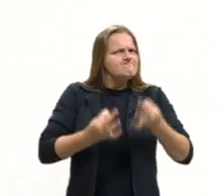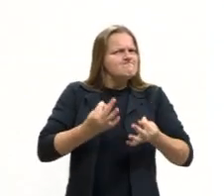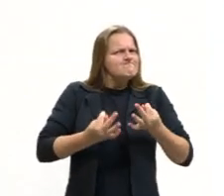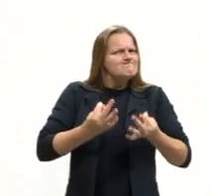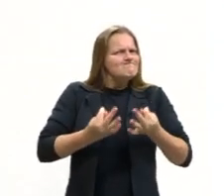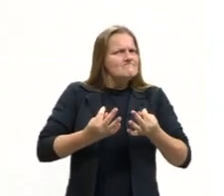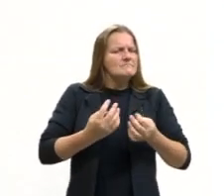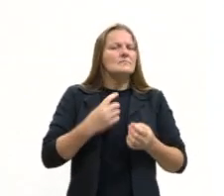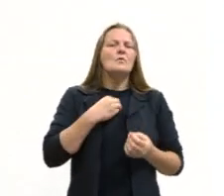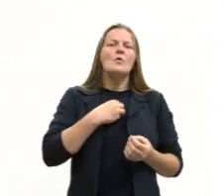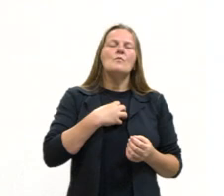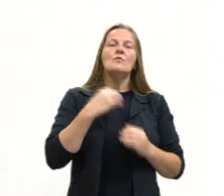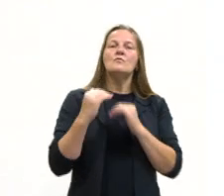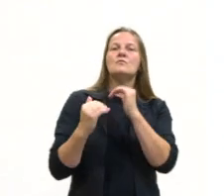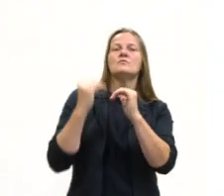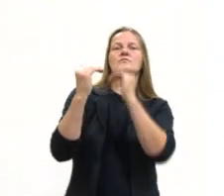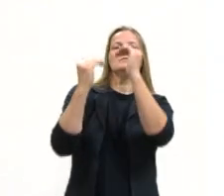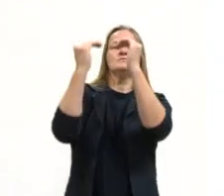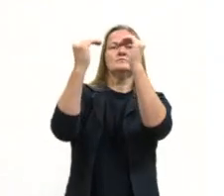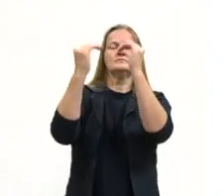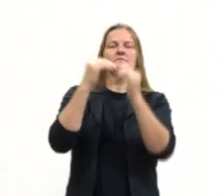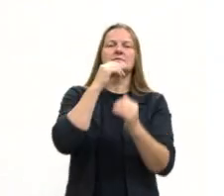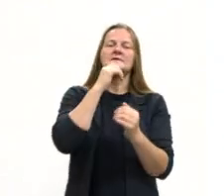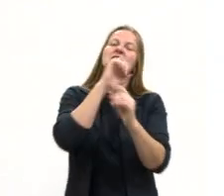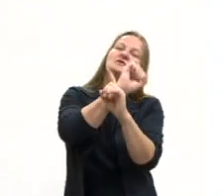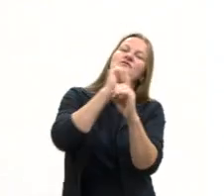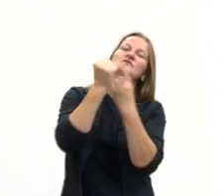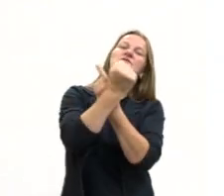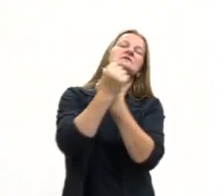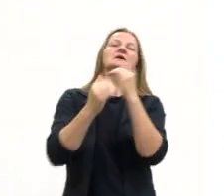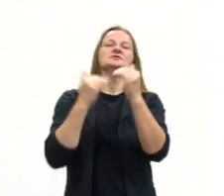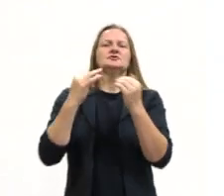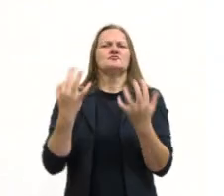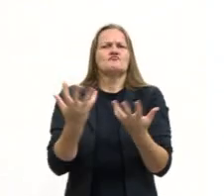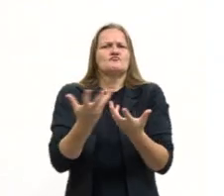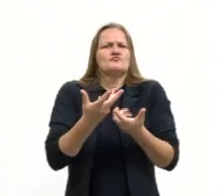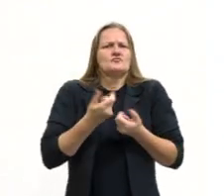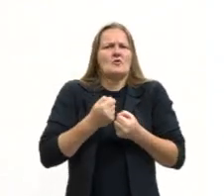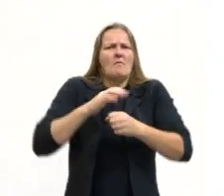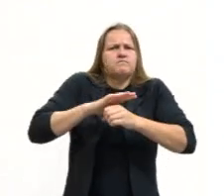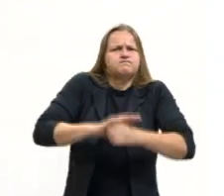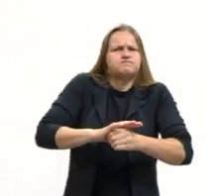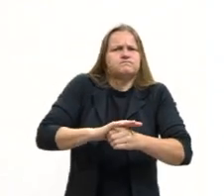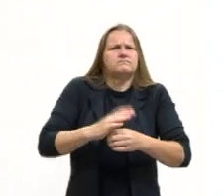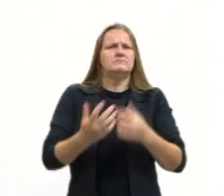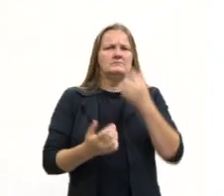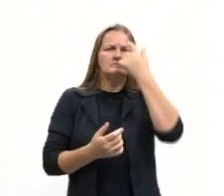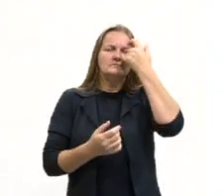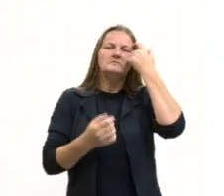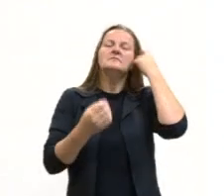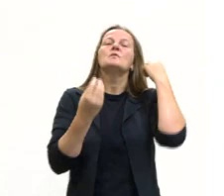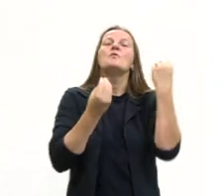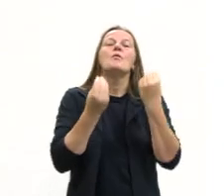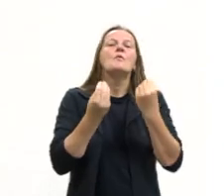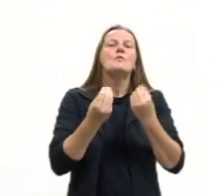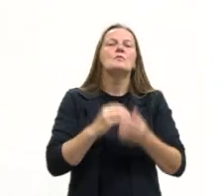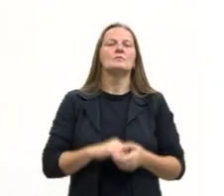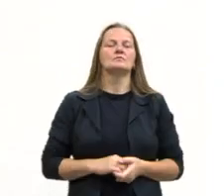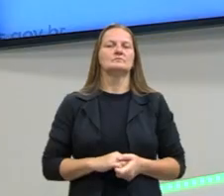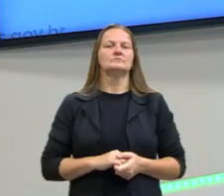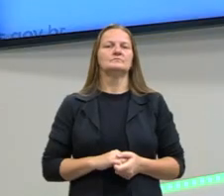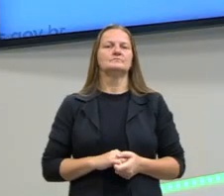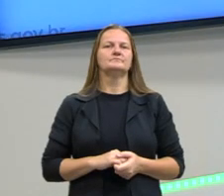sociais evoluem ou a sociedade lá mais coercitiva lá mais Coesa e se até tal legal então vamos